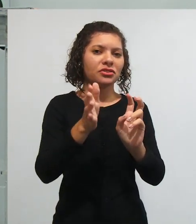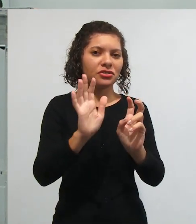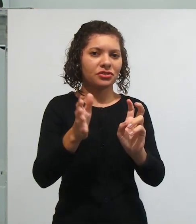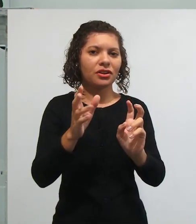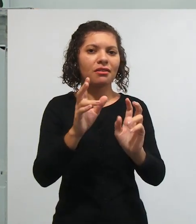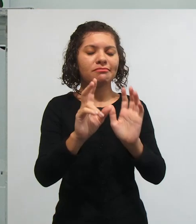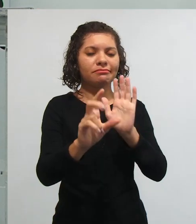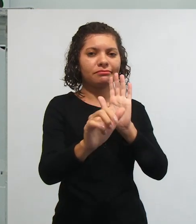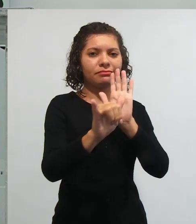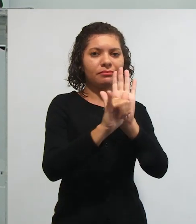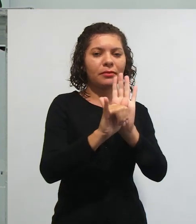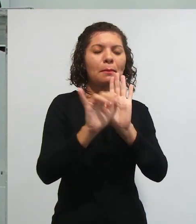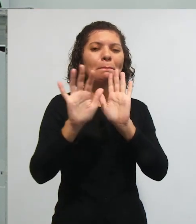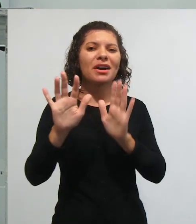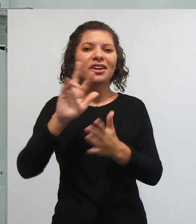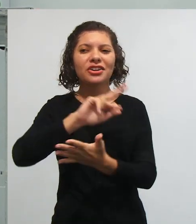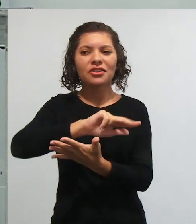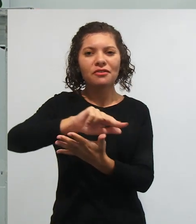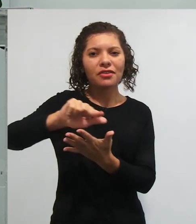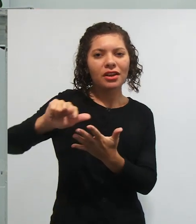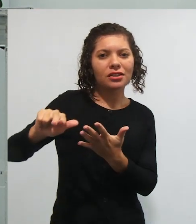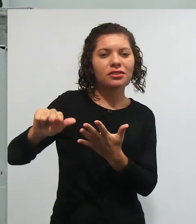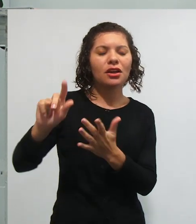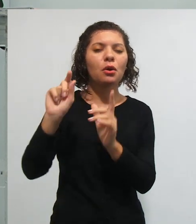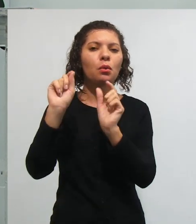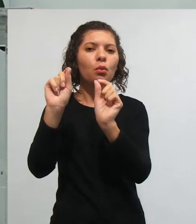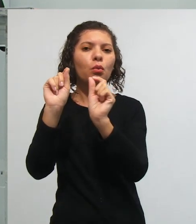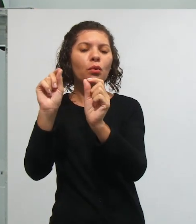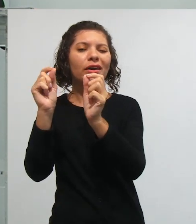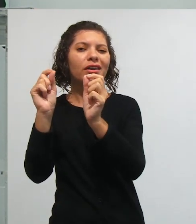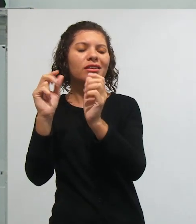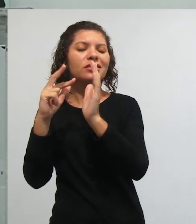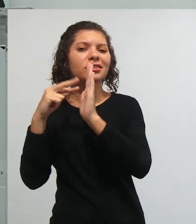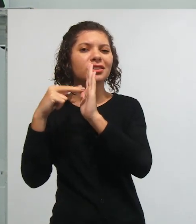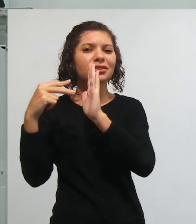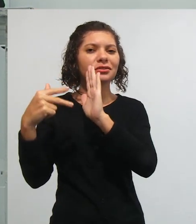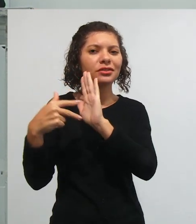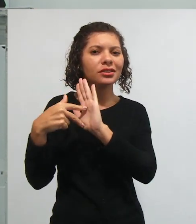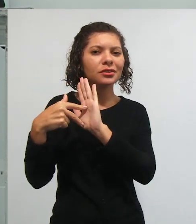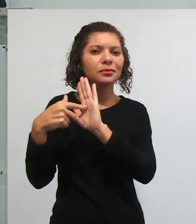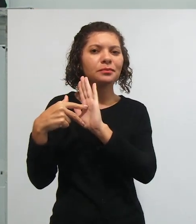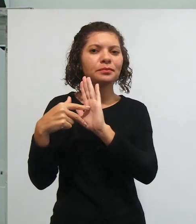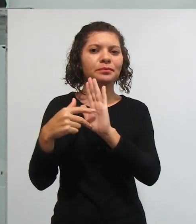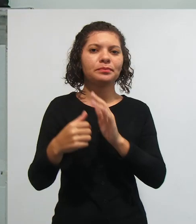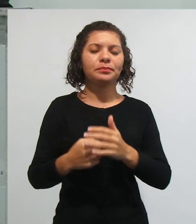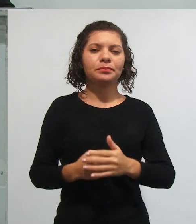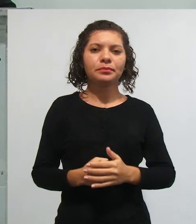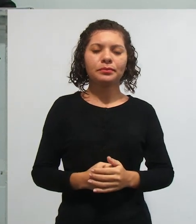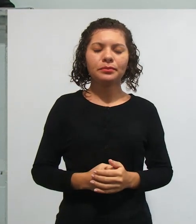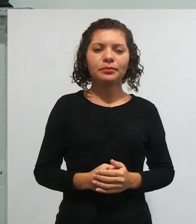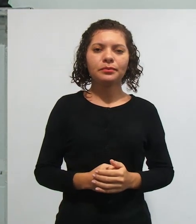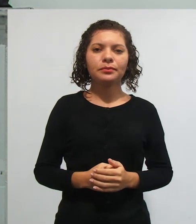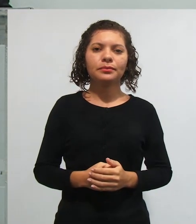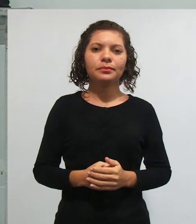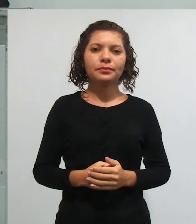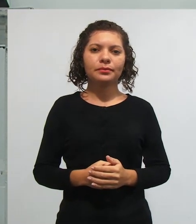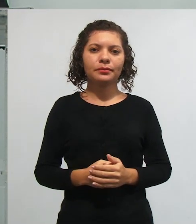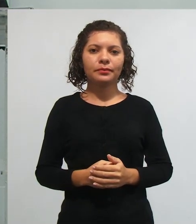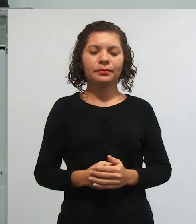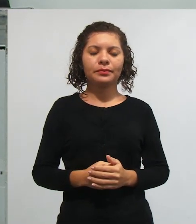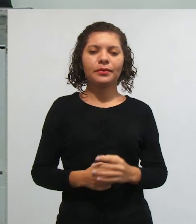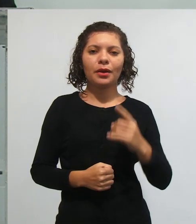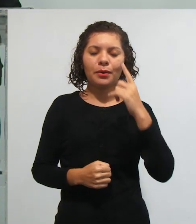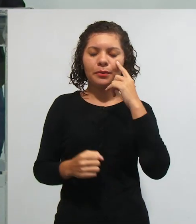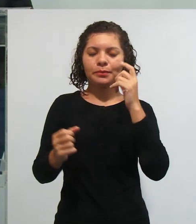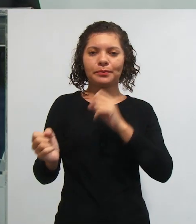significa o que que eu sou eu sou isso eu sou isso aqui para vocês professora Então o que é a diferença vamos